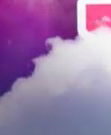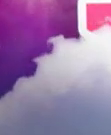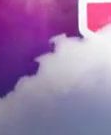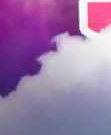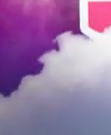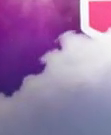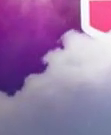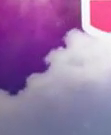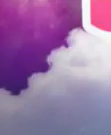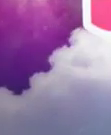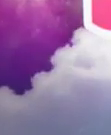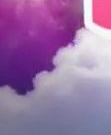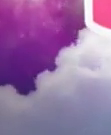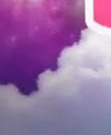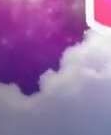Bem-vindo à Casa dos